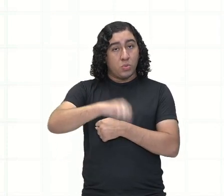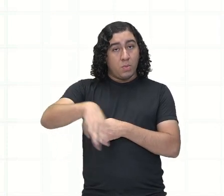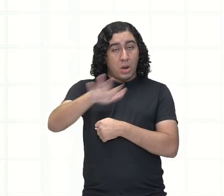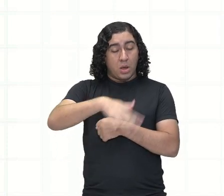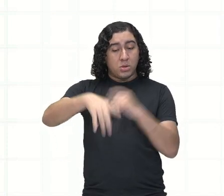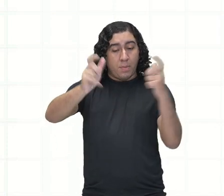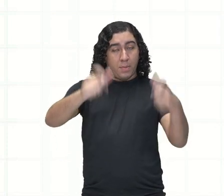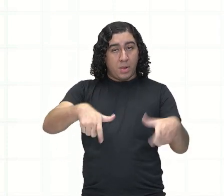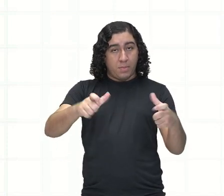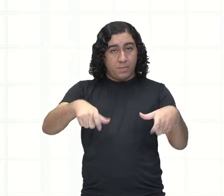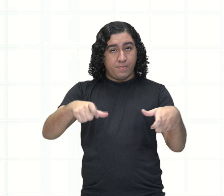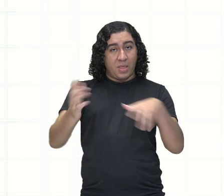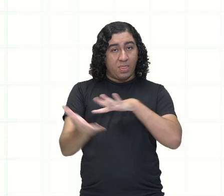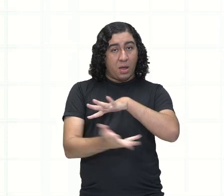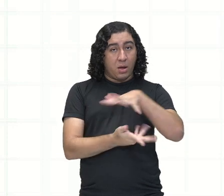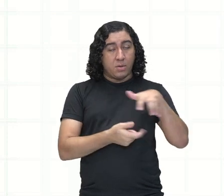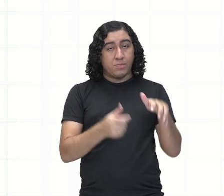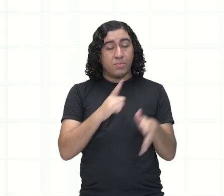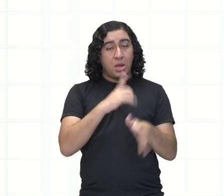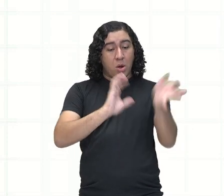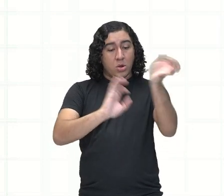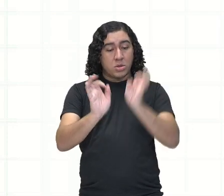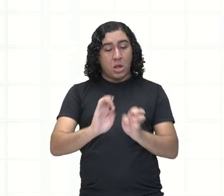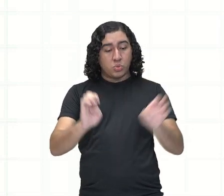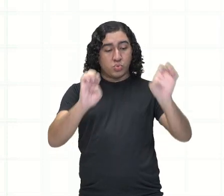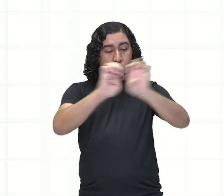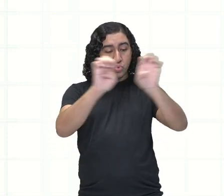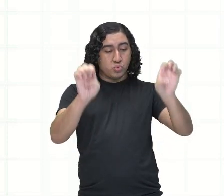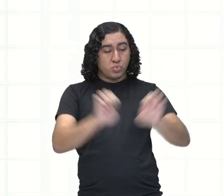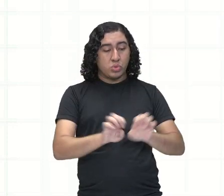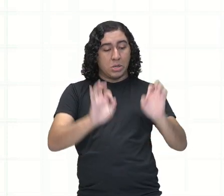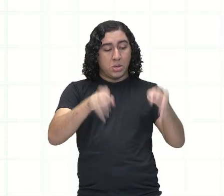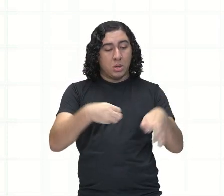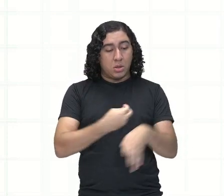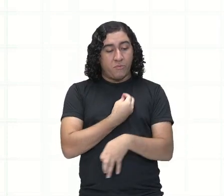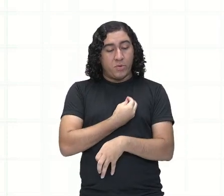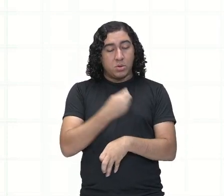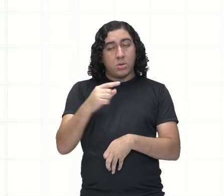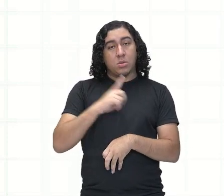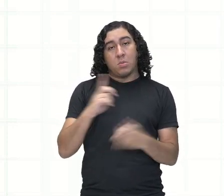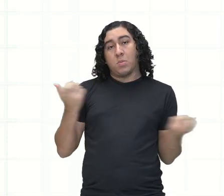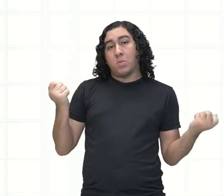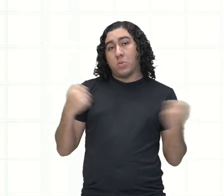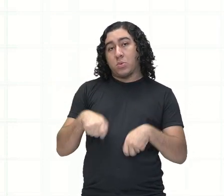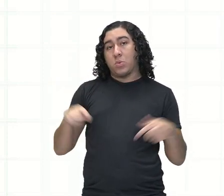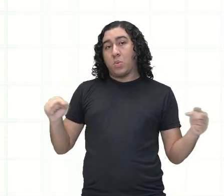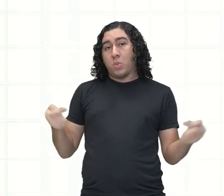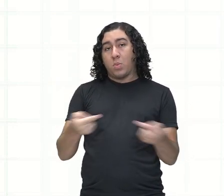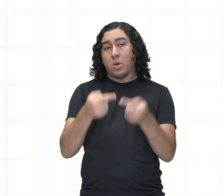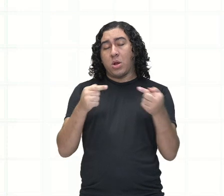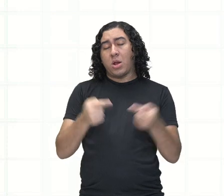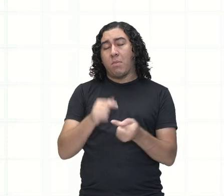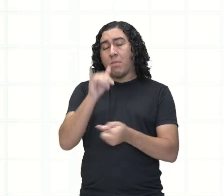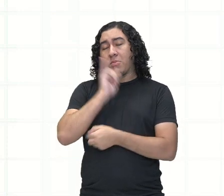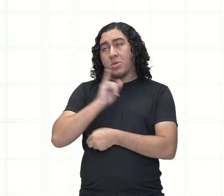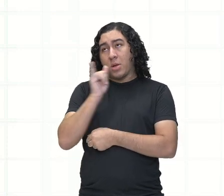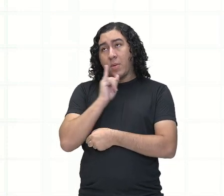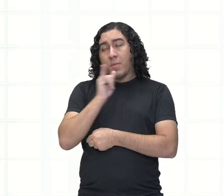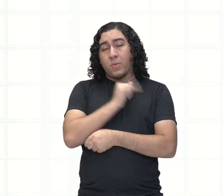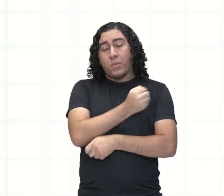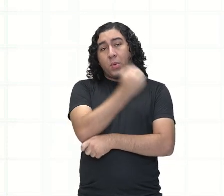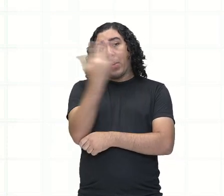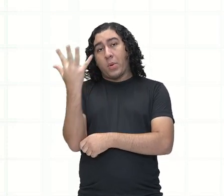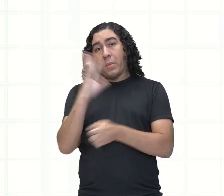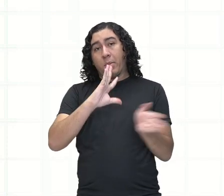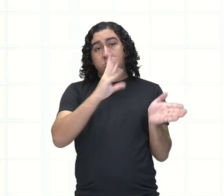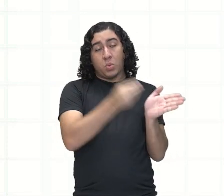da Terra, estão organizados ali em ecossistemas que fazem parte de um bioma, por exemplo, o bioma